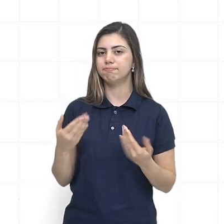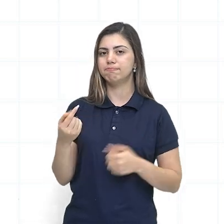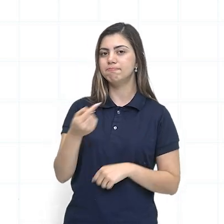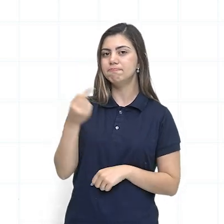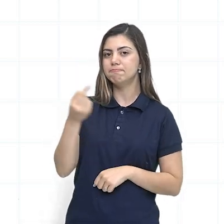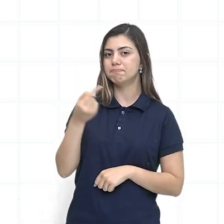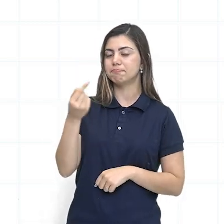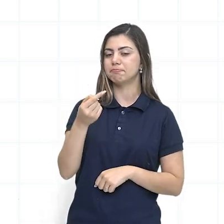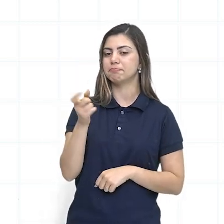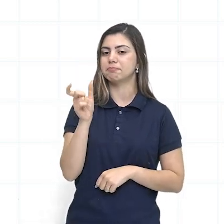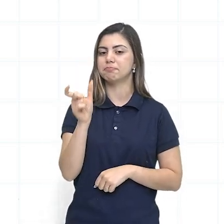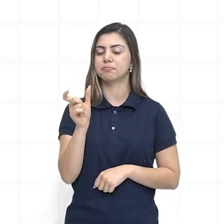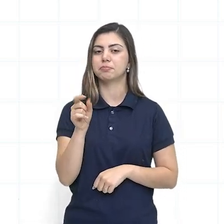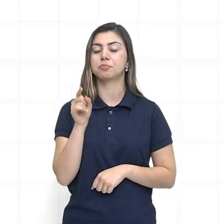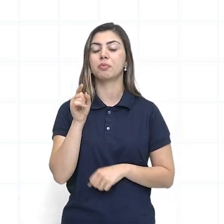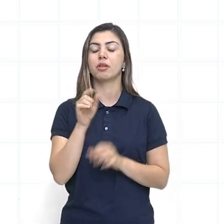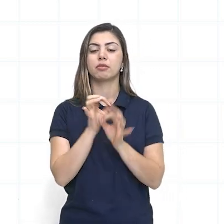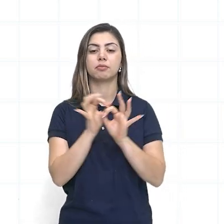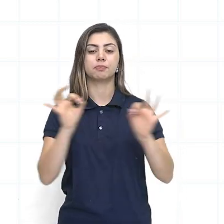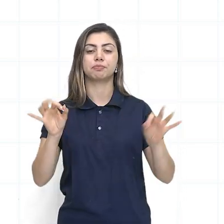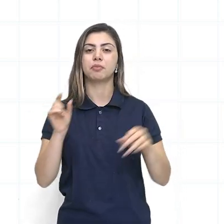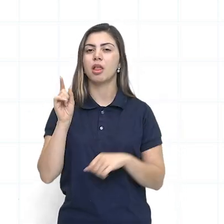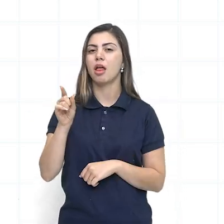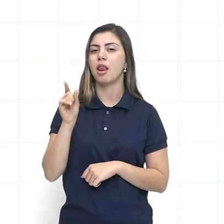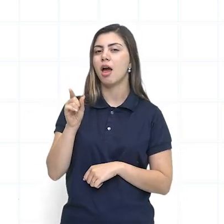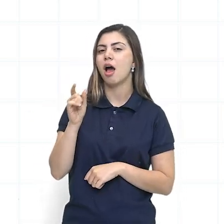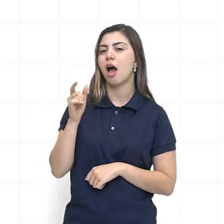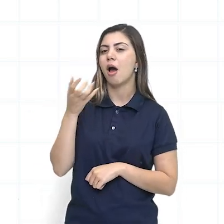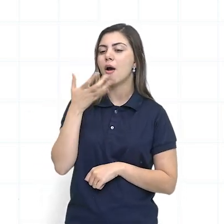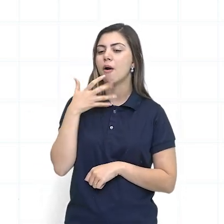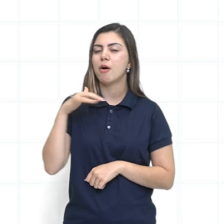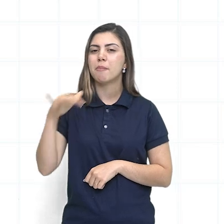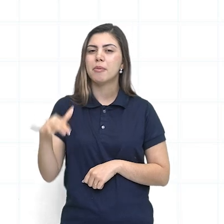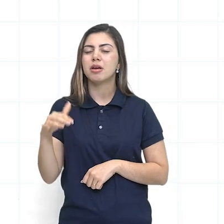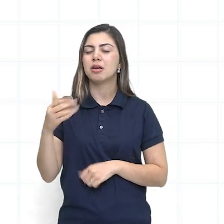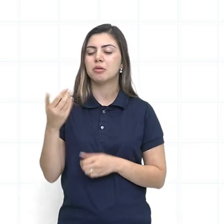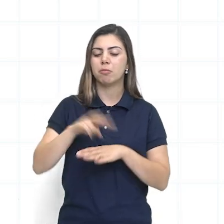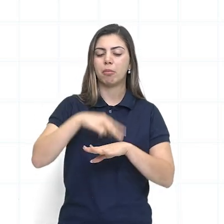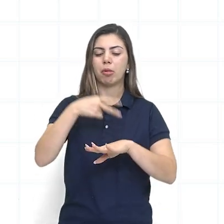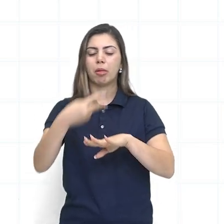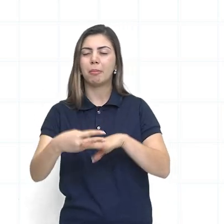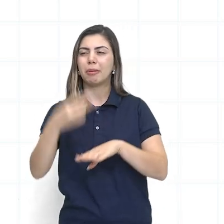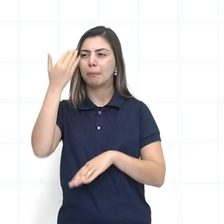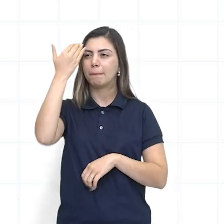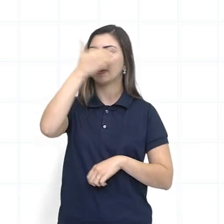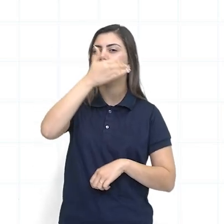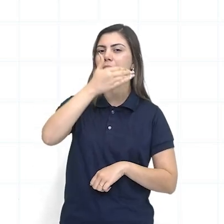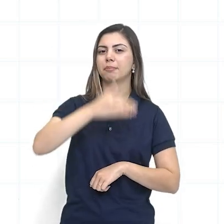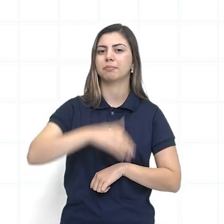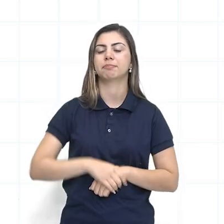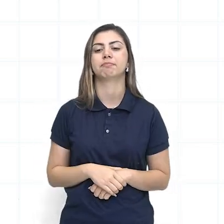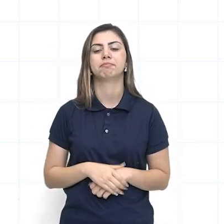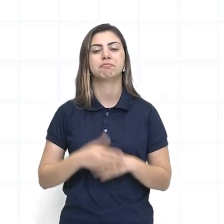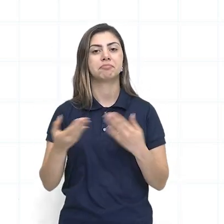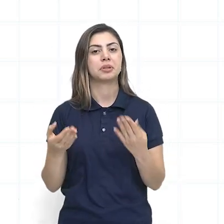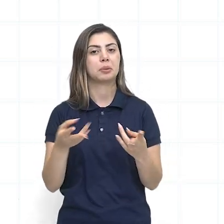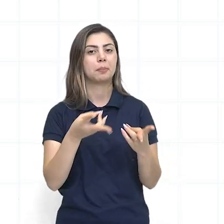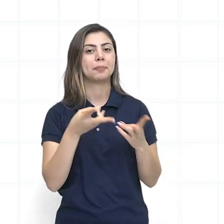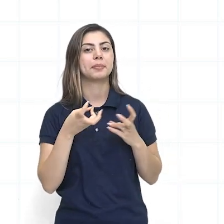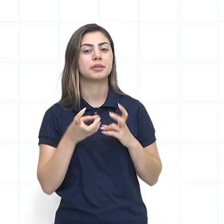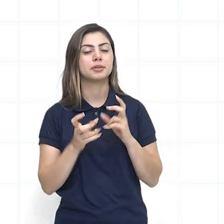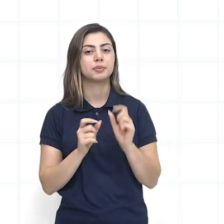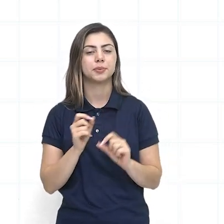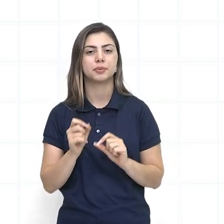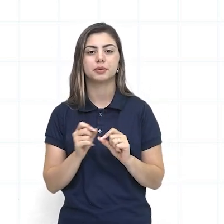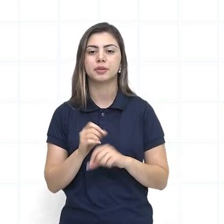primeiro momento tem: o menino cortou a cara ao cair no chão. Aí você